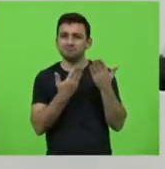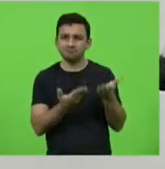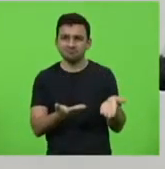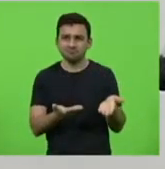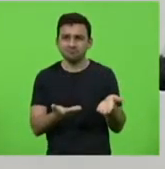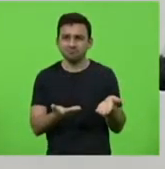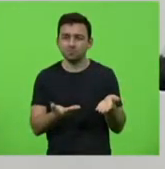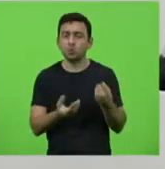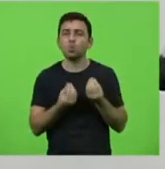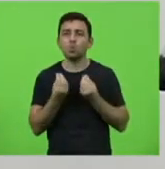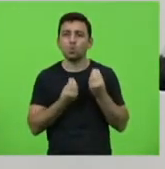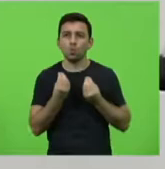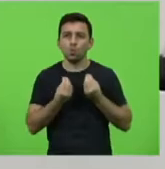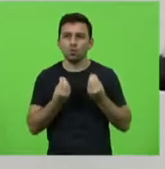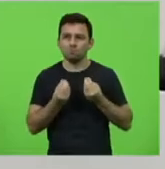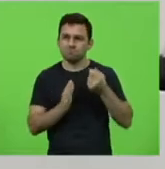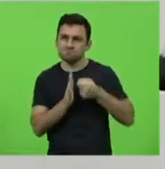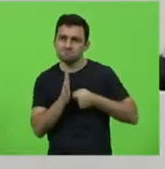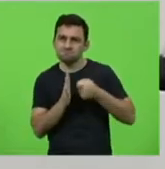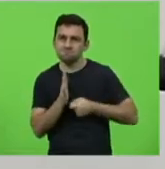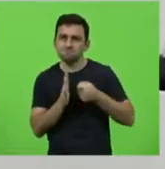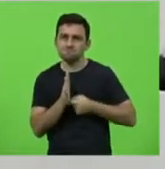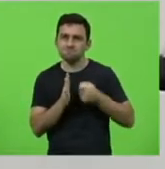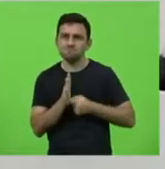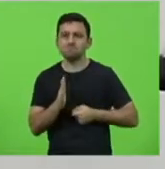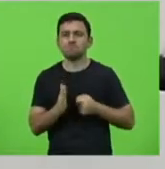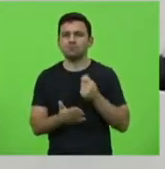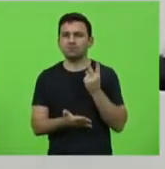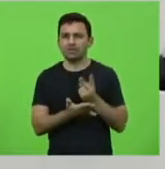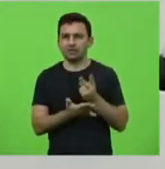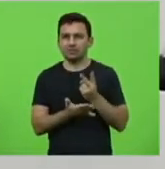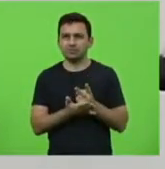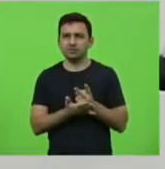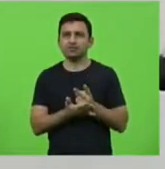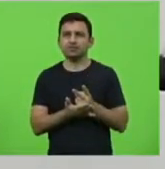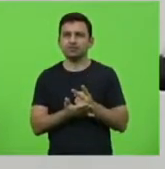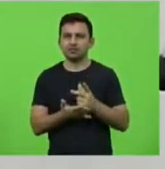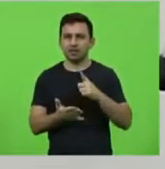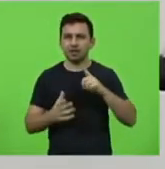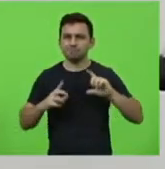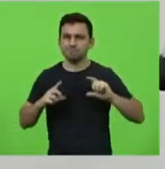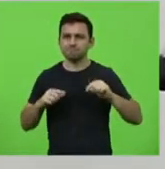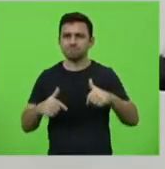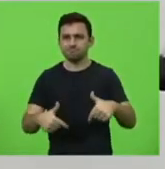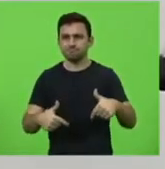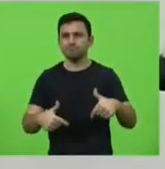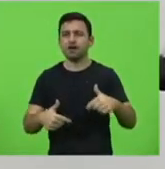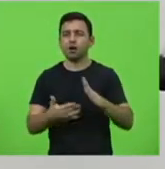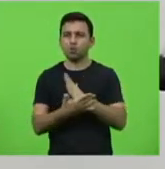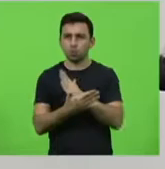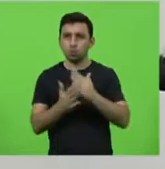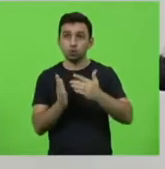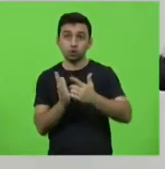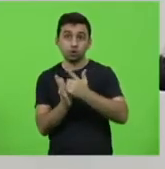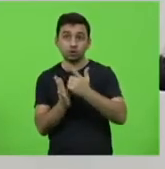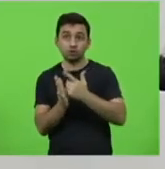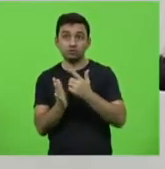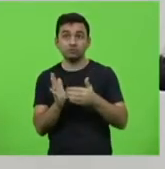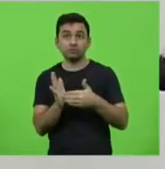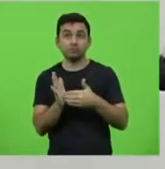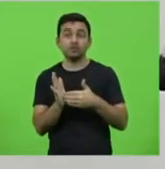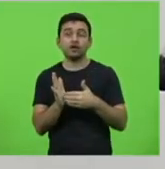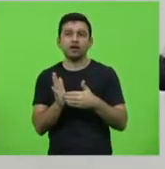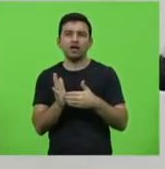caboclo fala. Ele enfrentava, por isso ele tinha alcunha e foram feitos alguns livros. E o principal